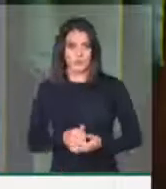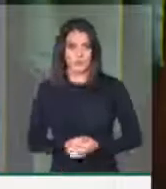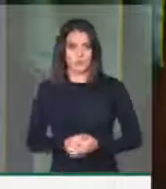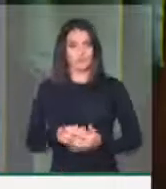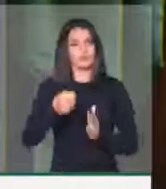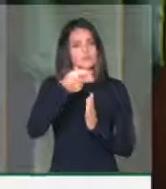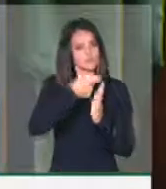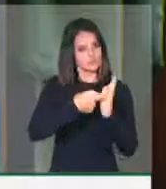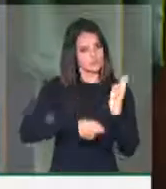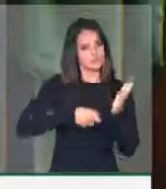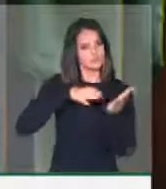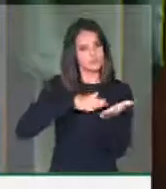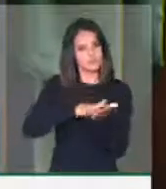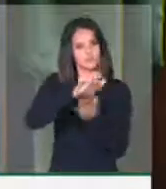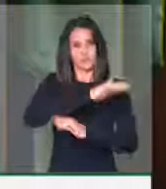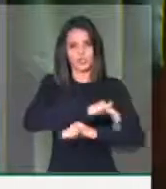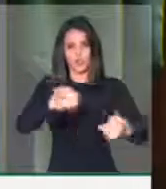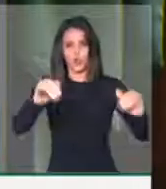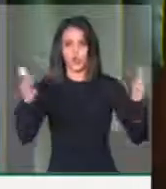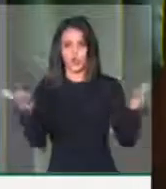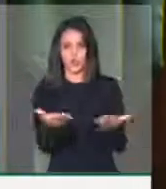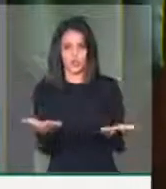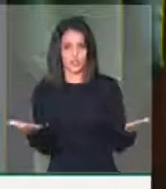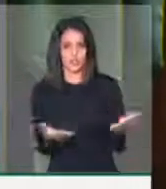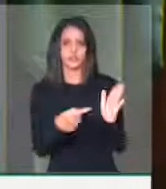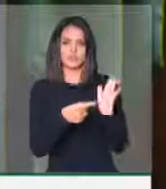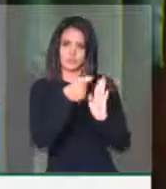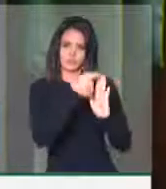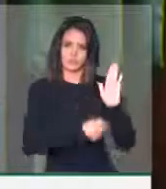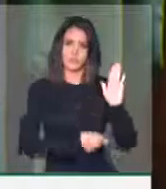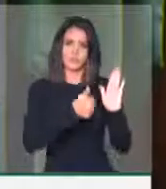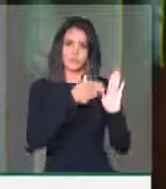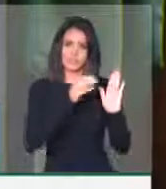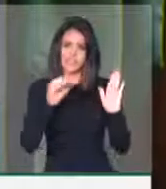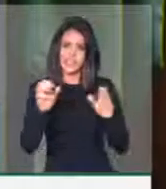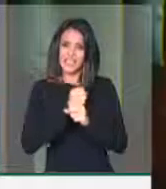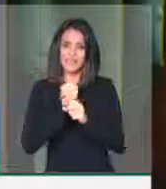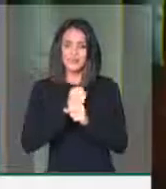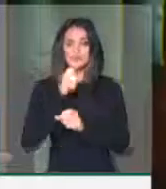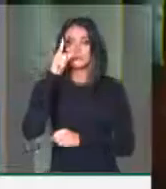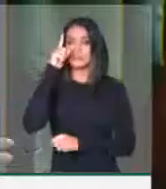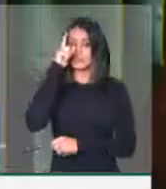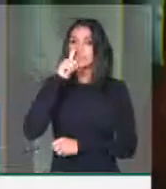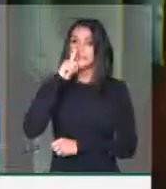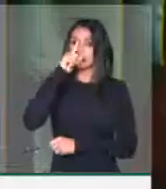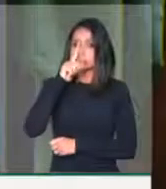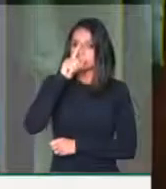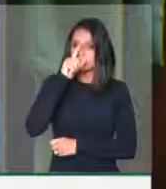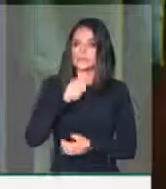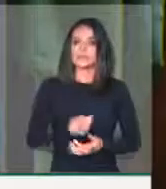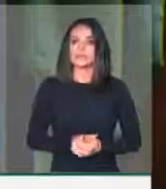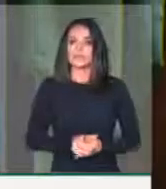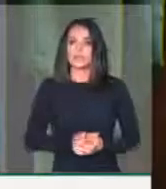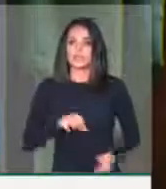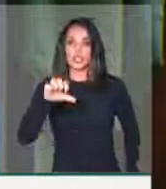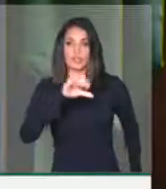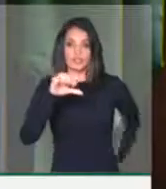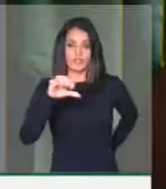hoje, falando dos riscos nos seus 100 anos, 99, na